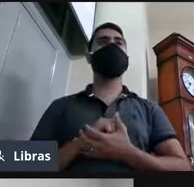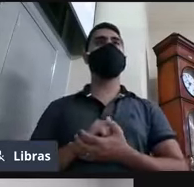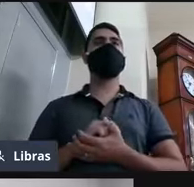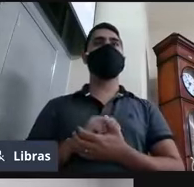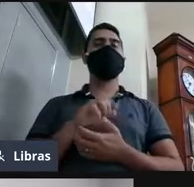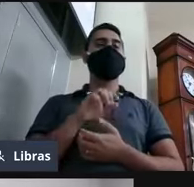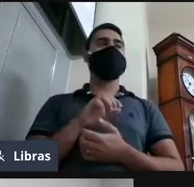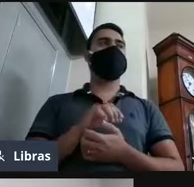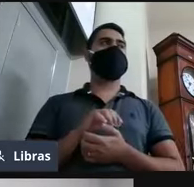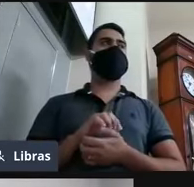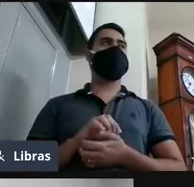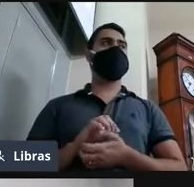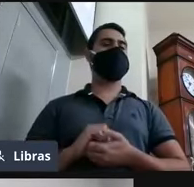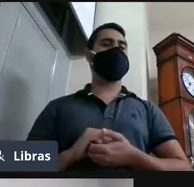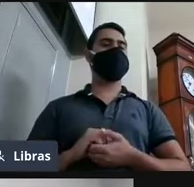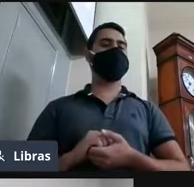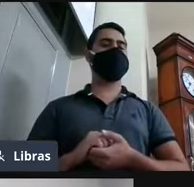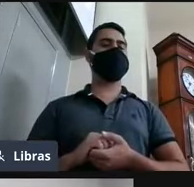não seja